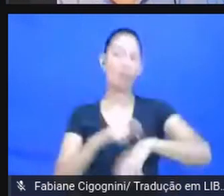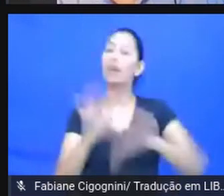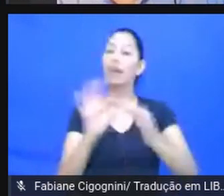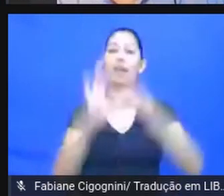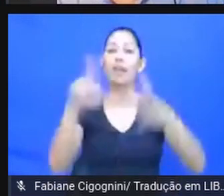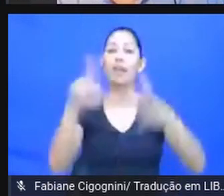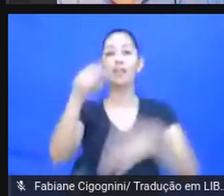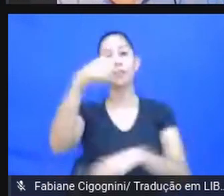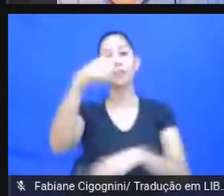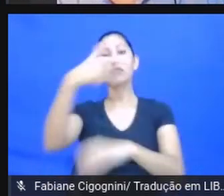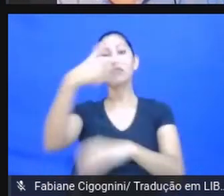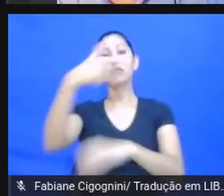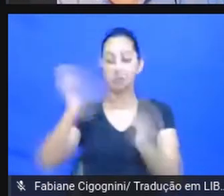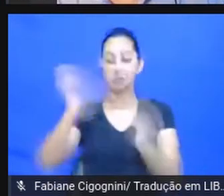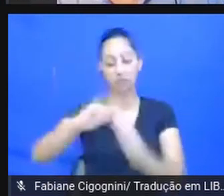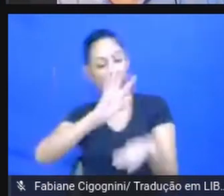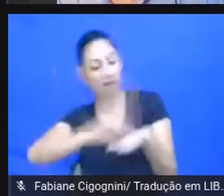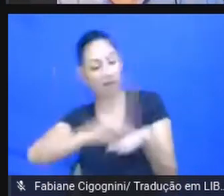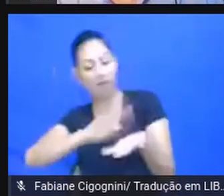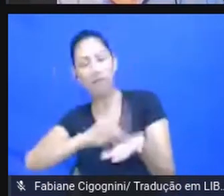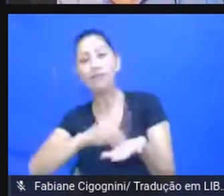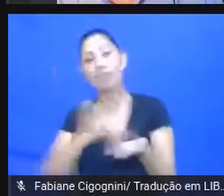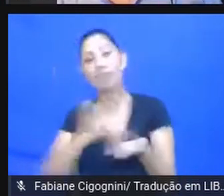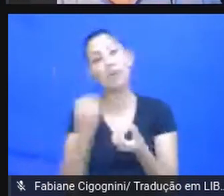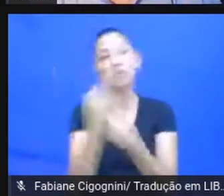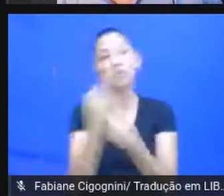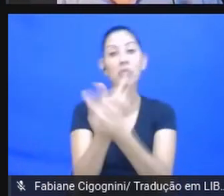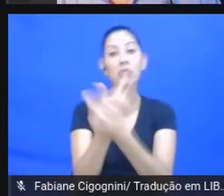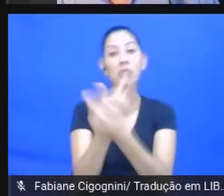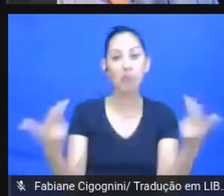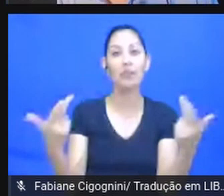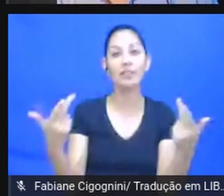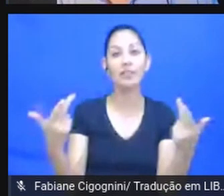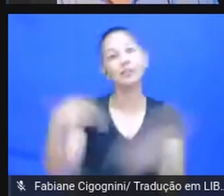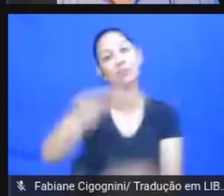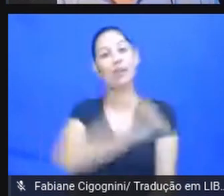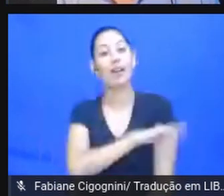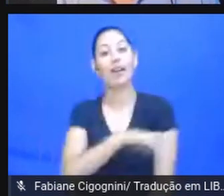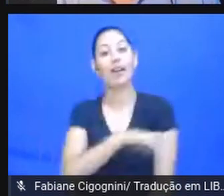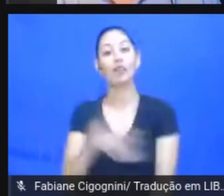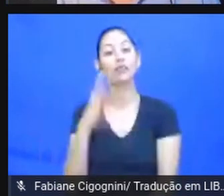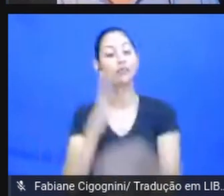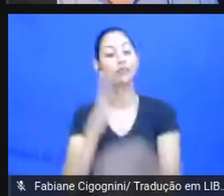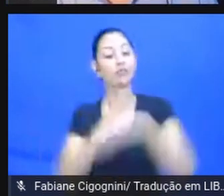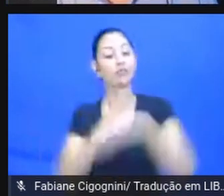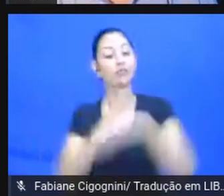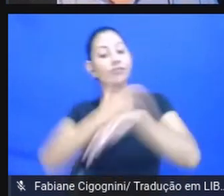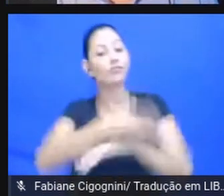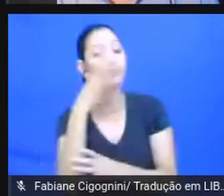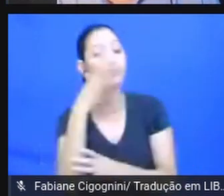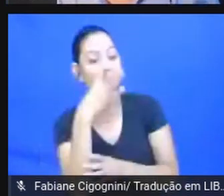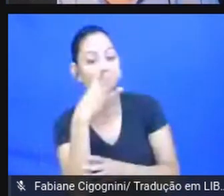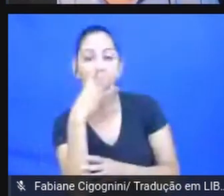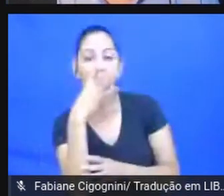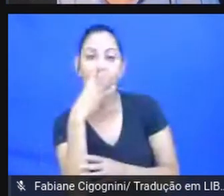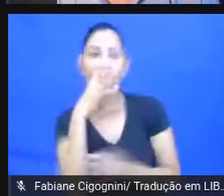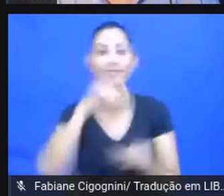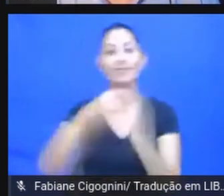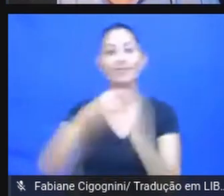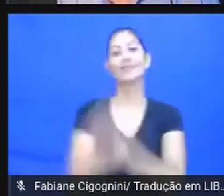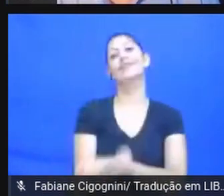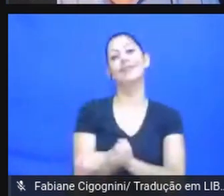isso vai ter um impacto. Do ponto de vista, assim, um pouco das instituições, é a busca de